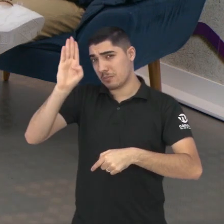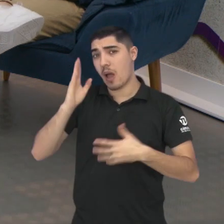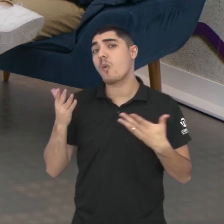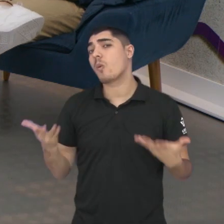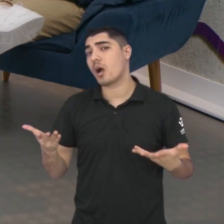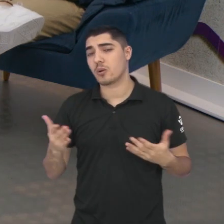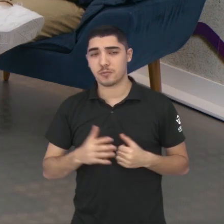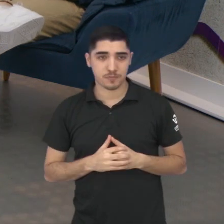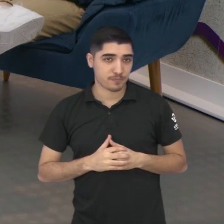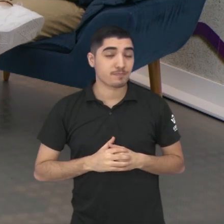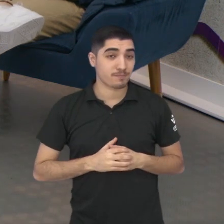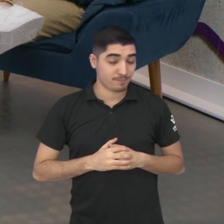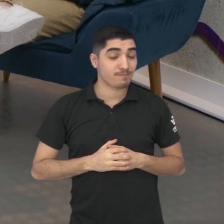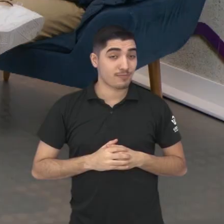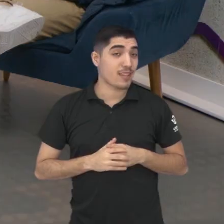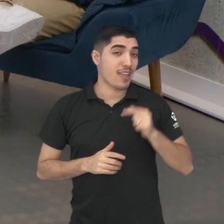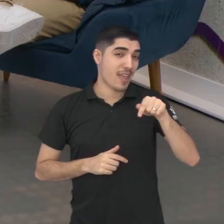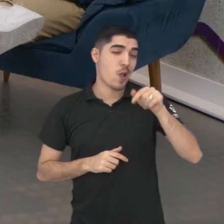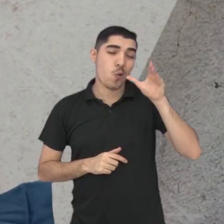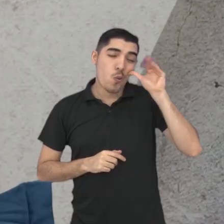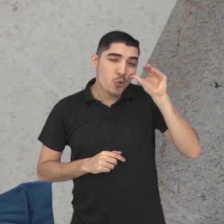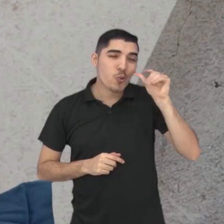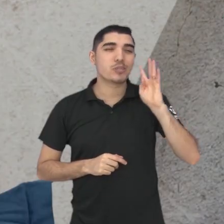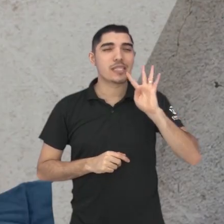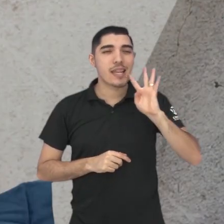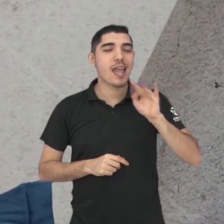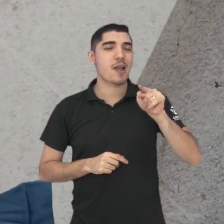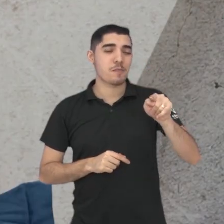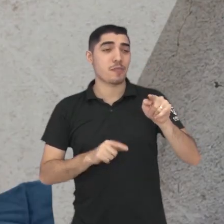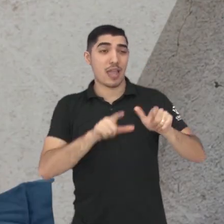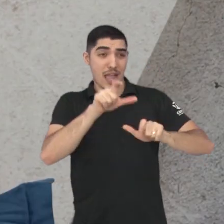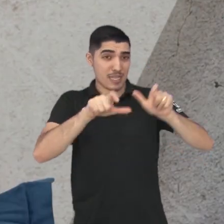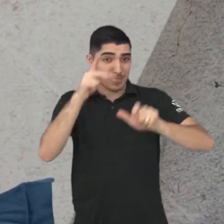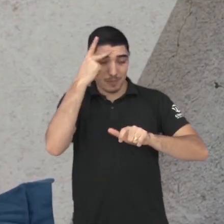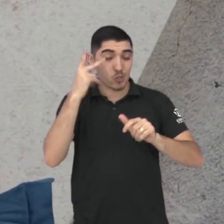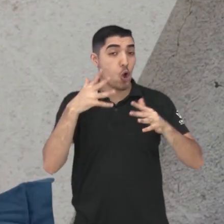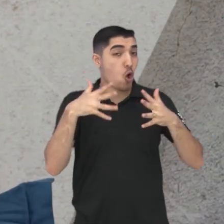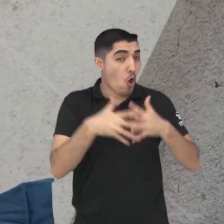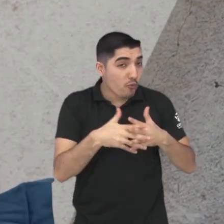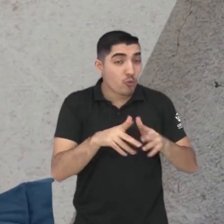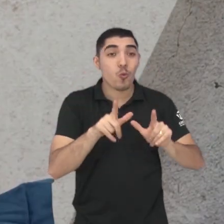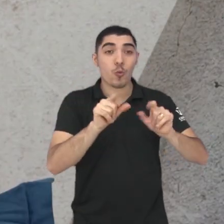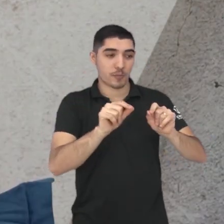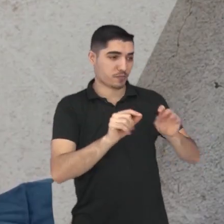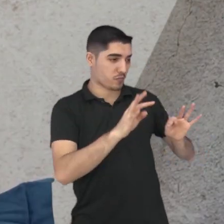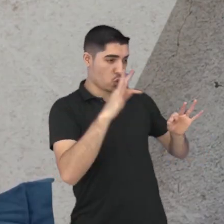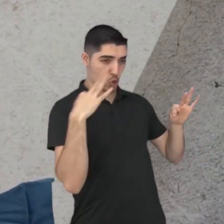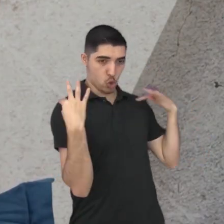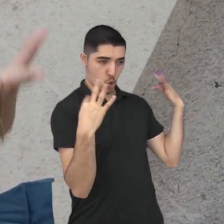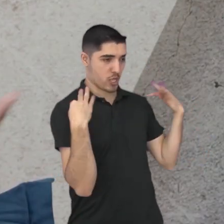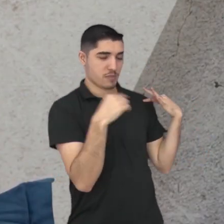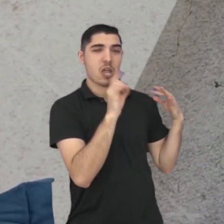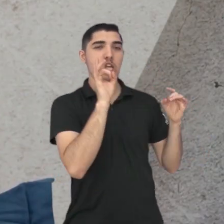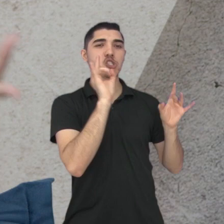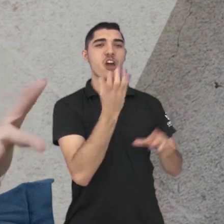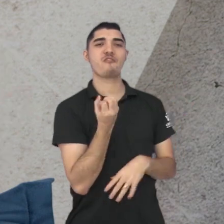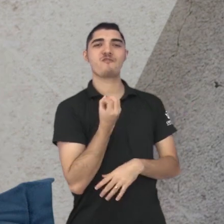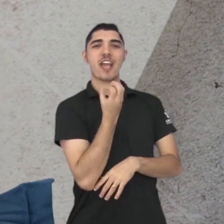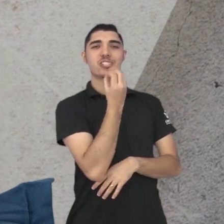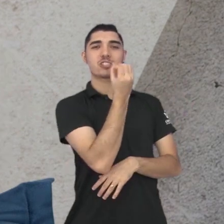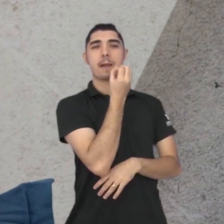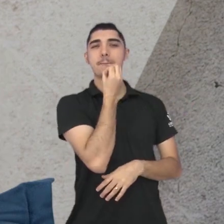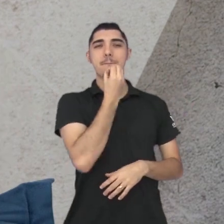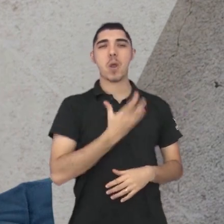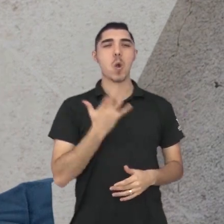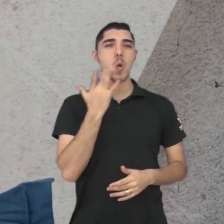turismo? E é muito curioso a gente pensar que, às vezes, as pessoas confundem a parte de turismo com só a parte do viajar, a parte boa, né?